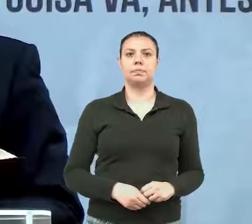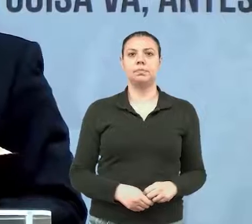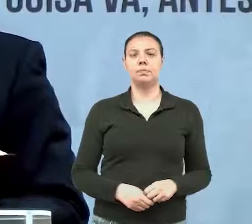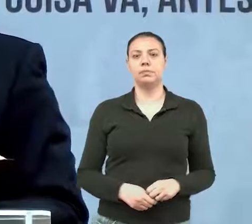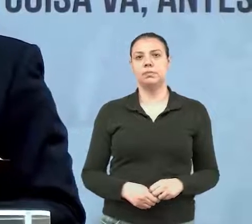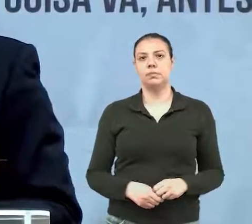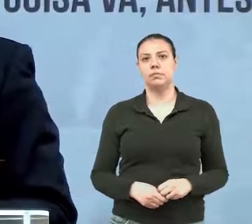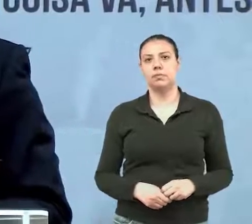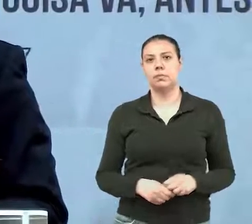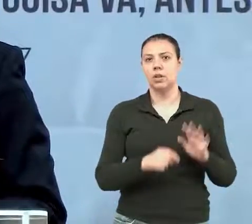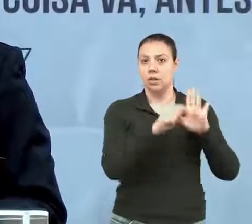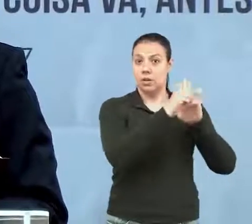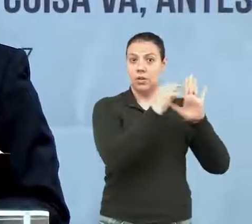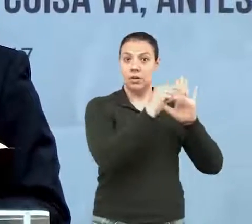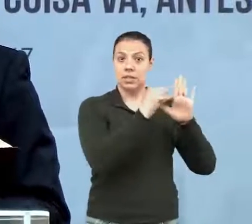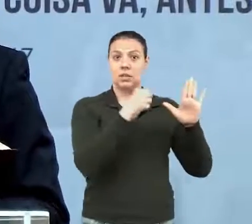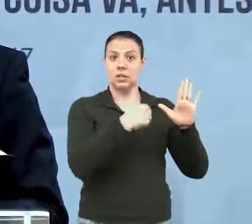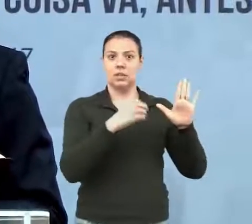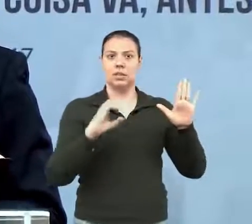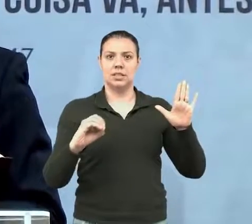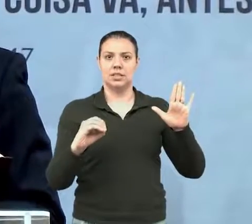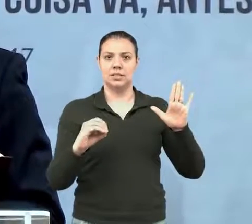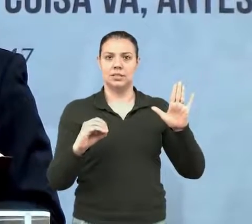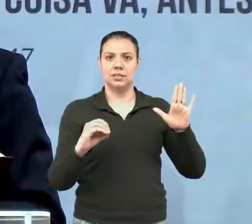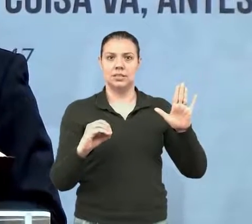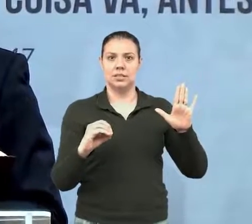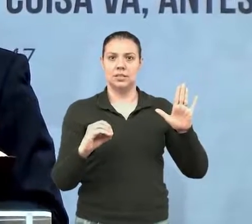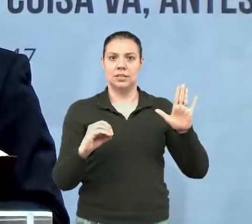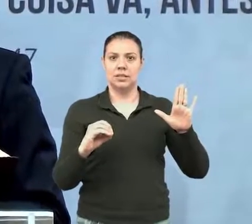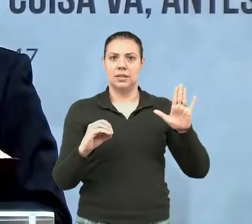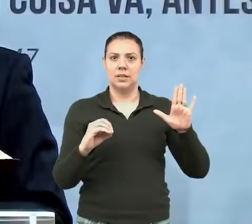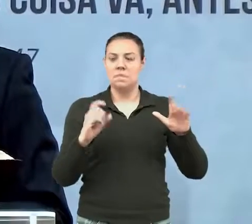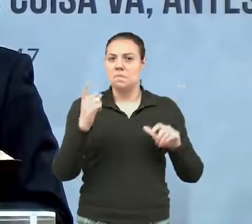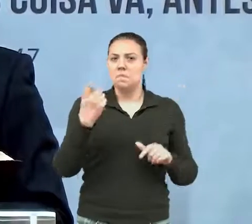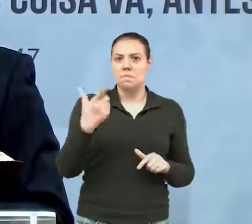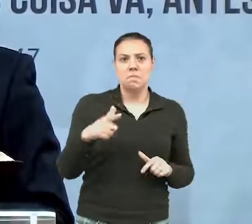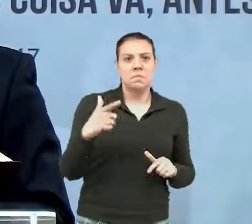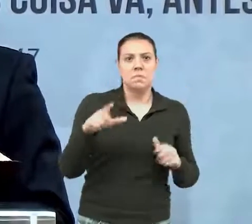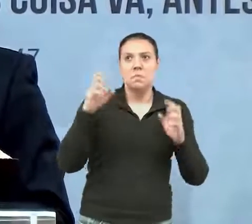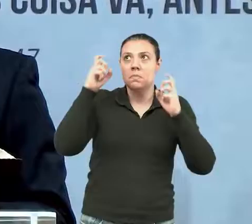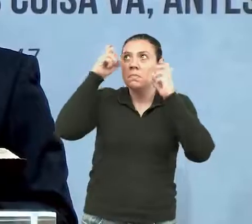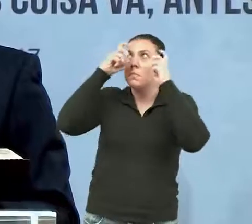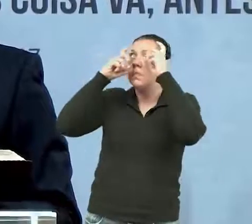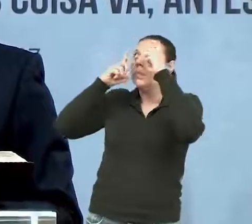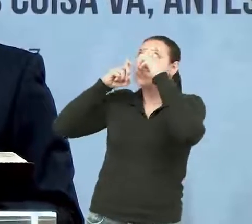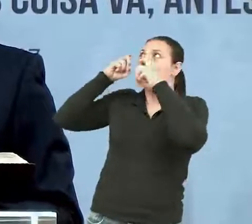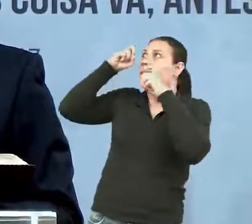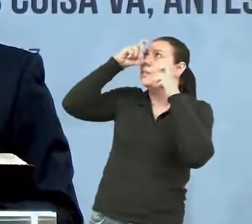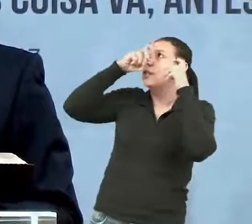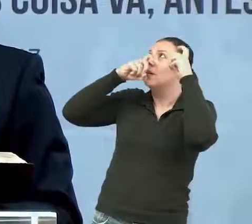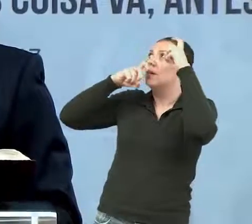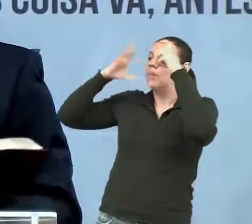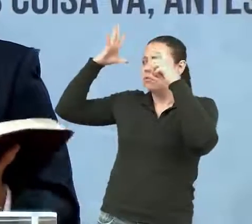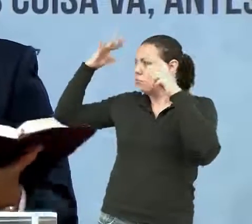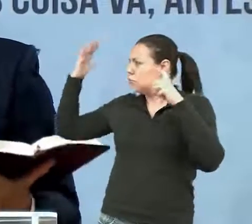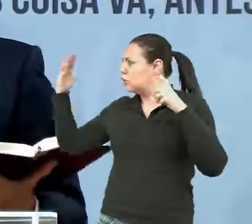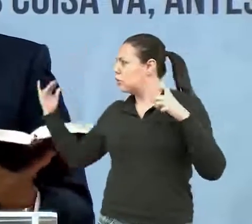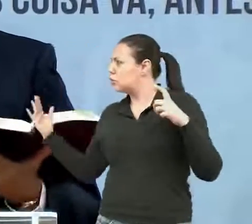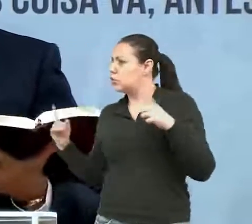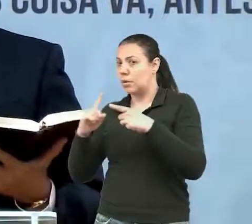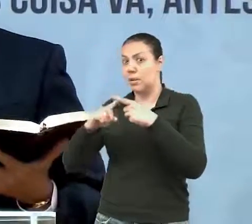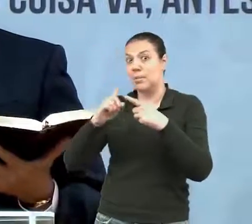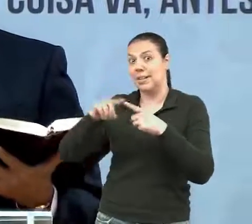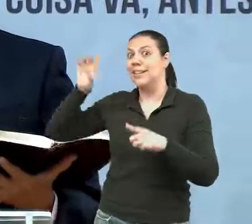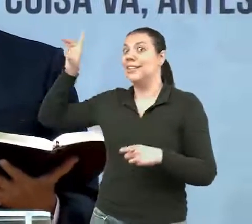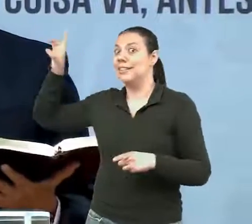prossegue o verso 10: não te assombres, porque eu sou o teu Deus. Esta